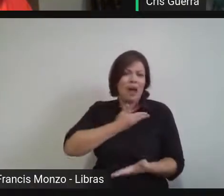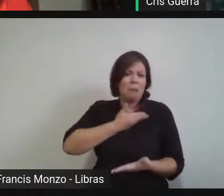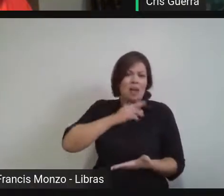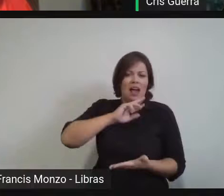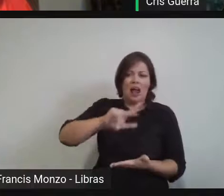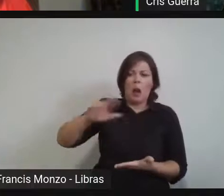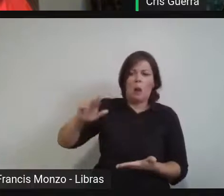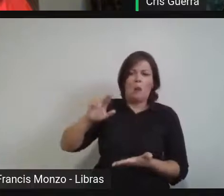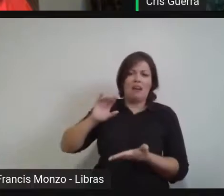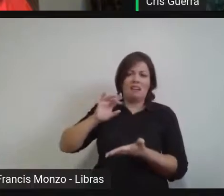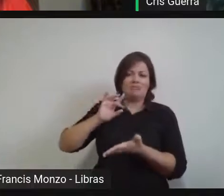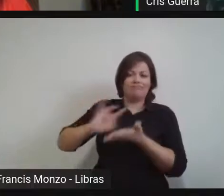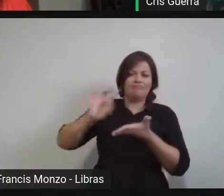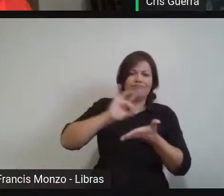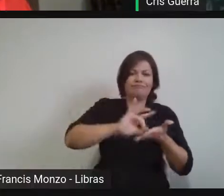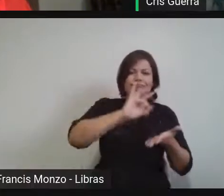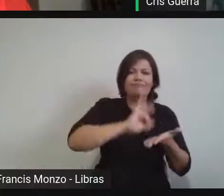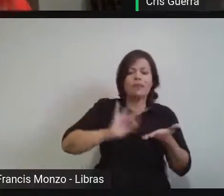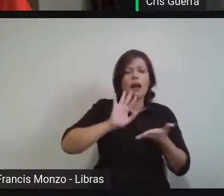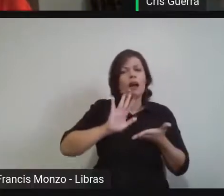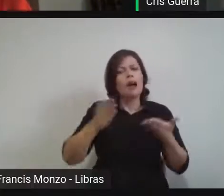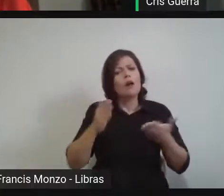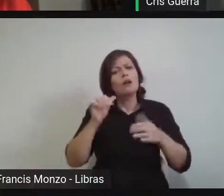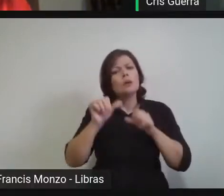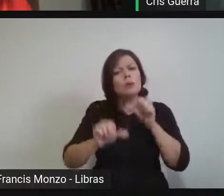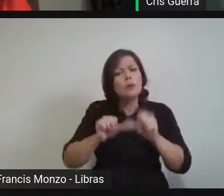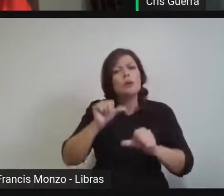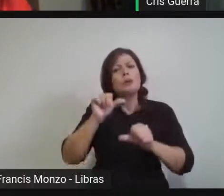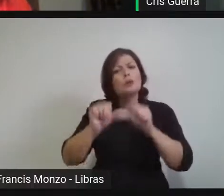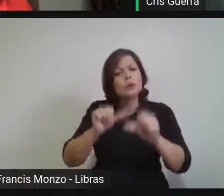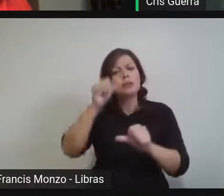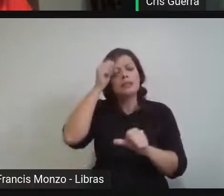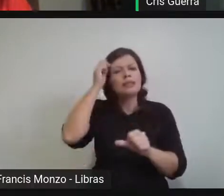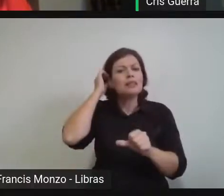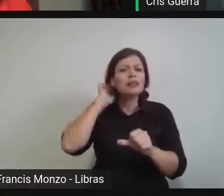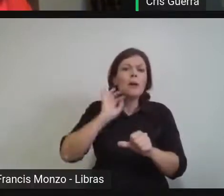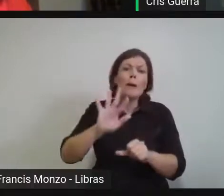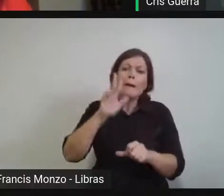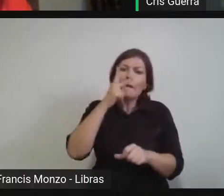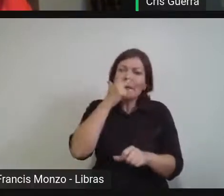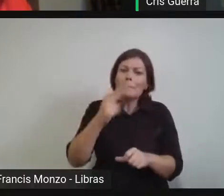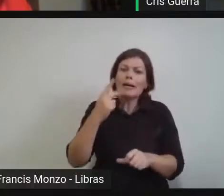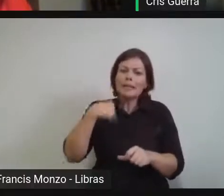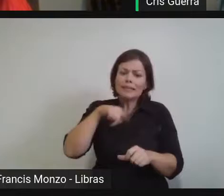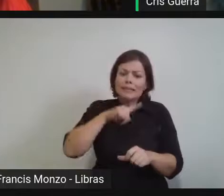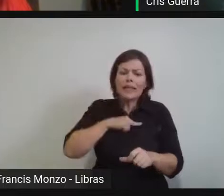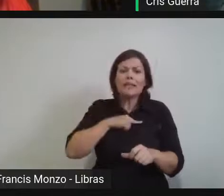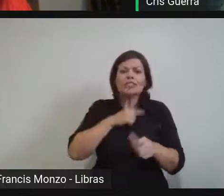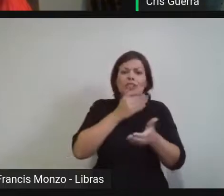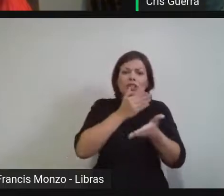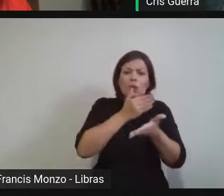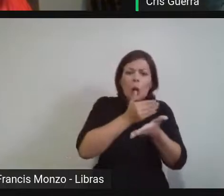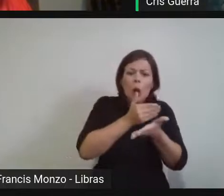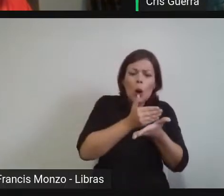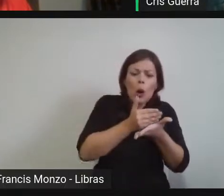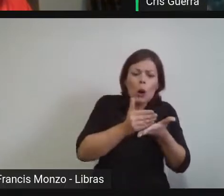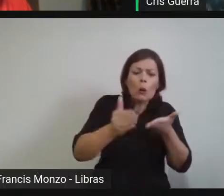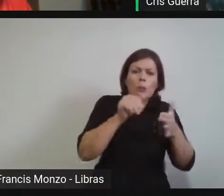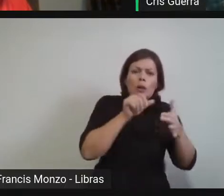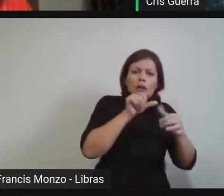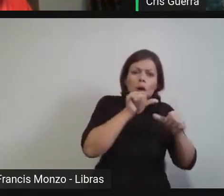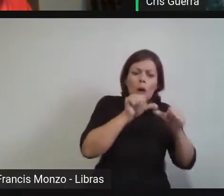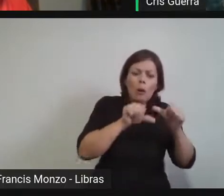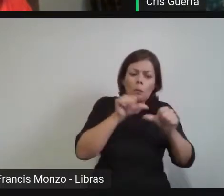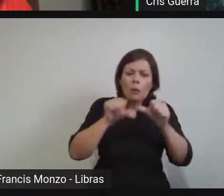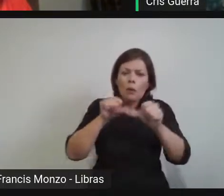né? A gente vai de um extremo a outro até a hora que vai fazendo assim até a hora que chega num equilíbrio, assim, né? Então,